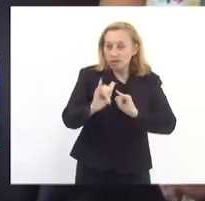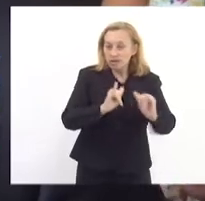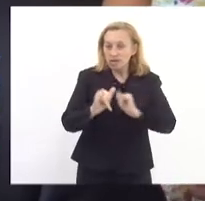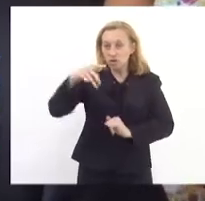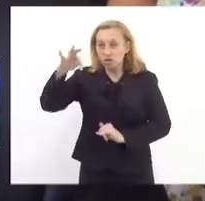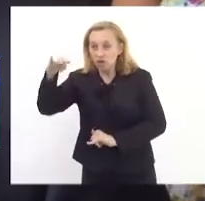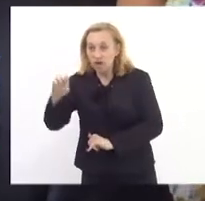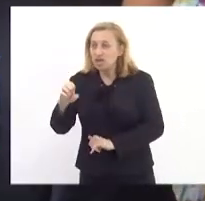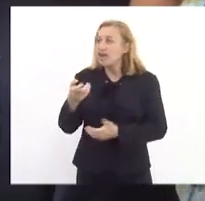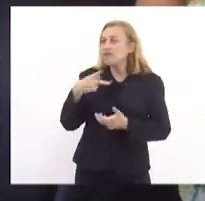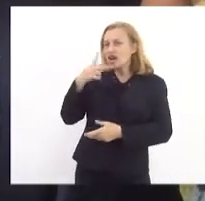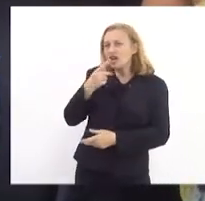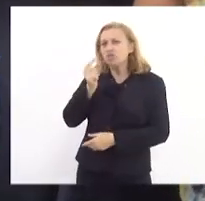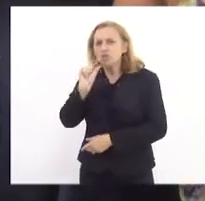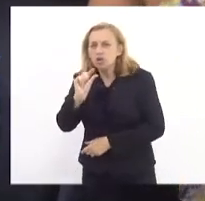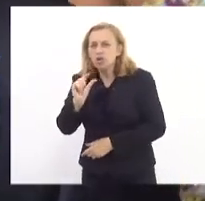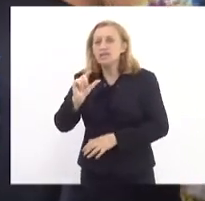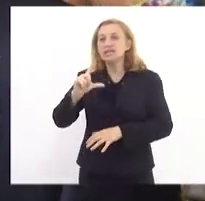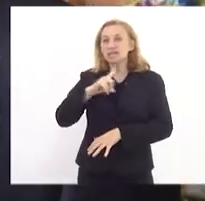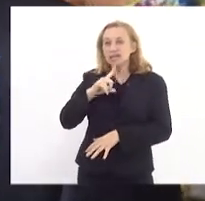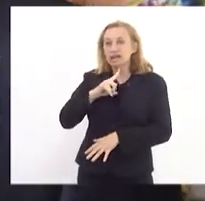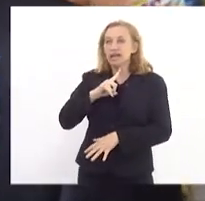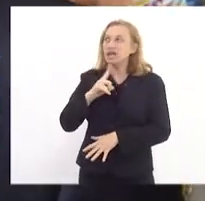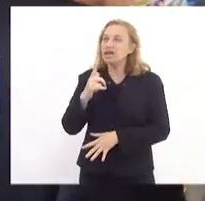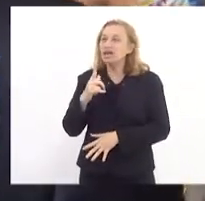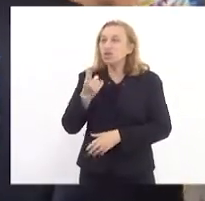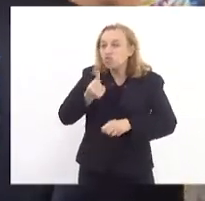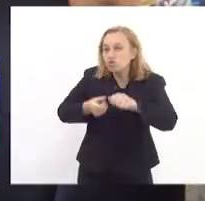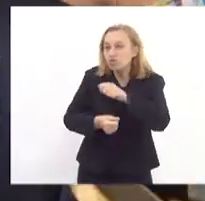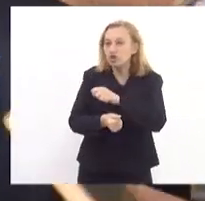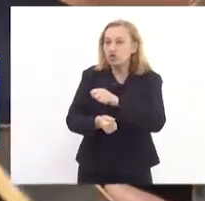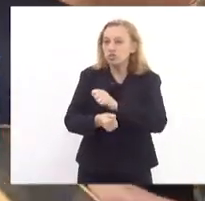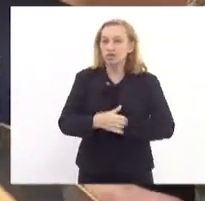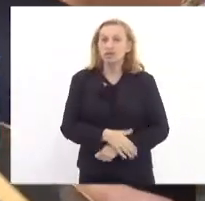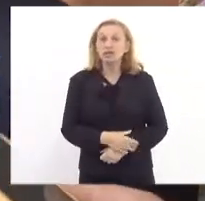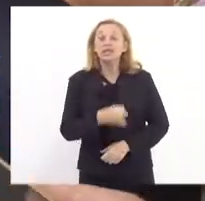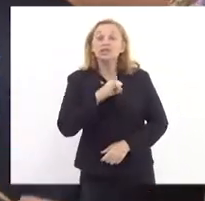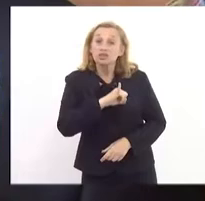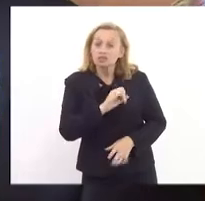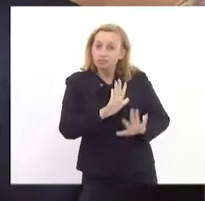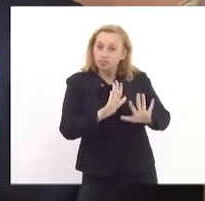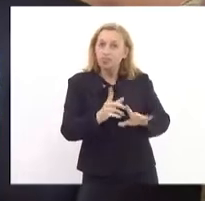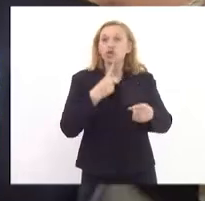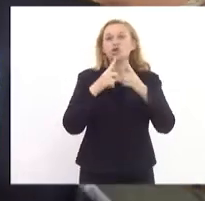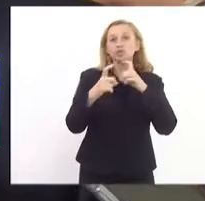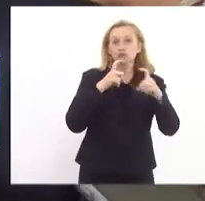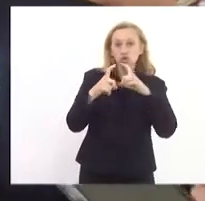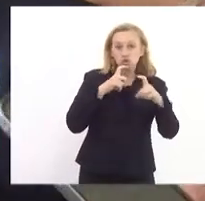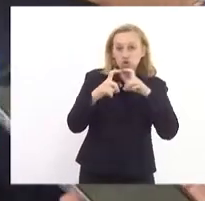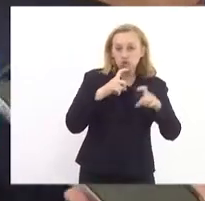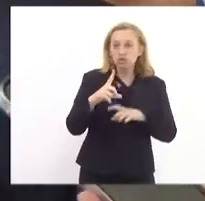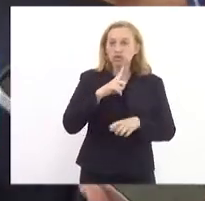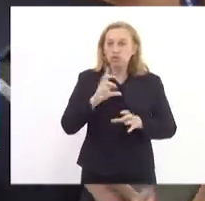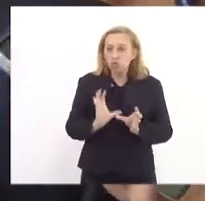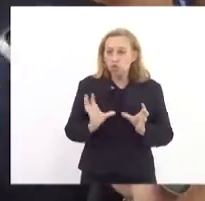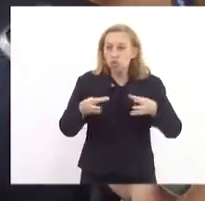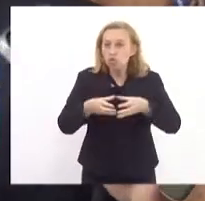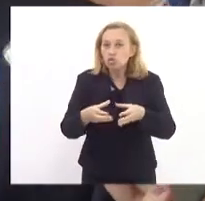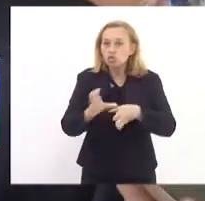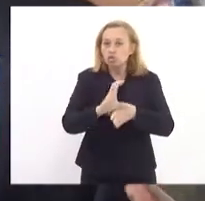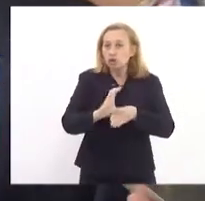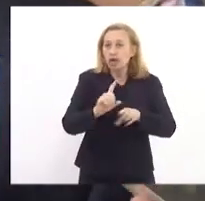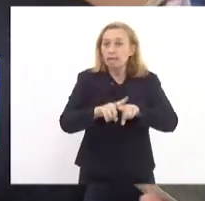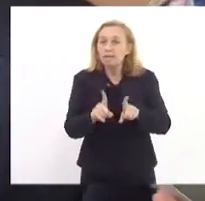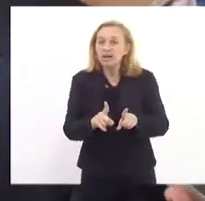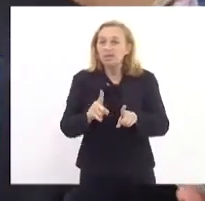que o senhor falasse um pouquinho, se já tem alguma previsão de algum investimento, enfim. Não, nós estamos discutindo, porque nós temos um conselho consultivo, mas o